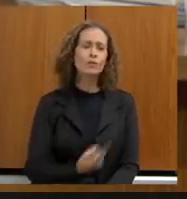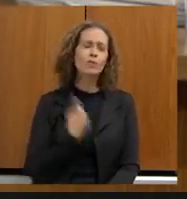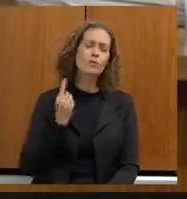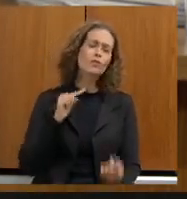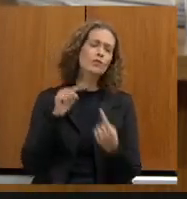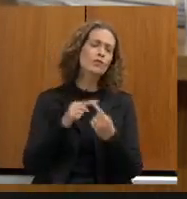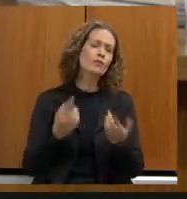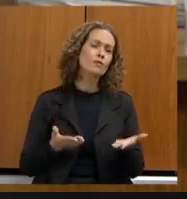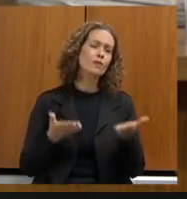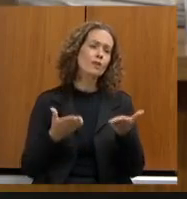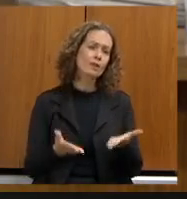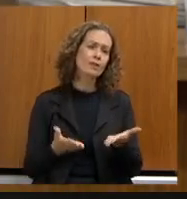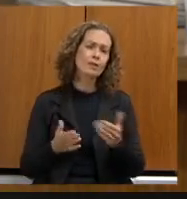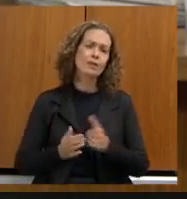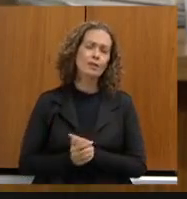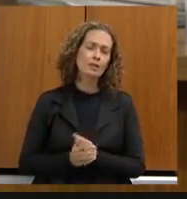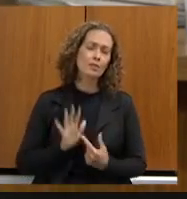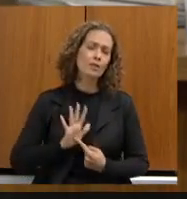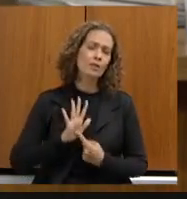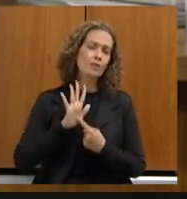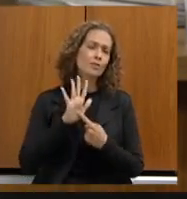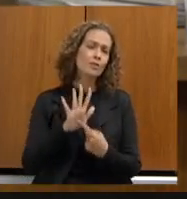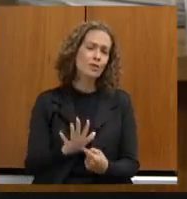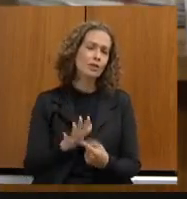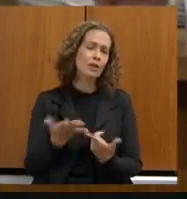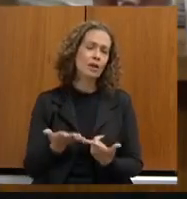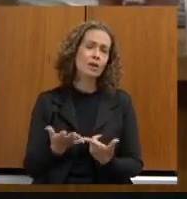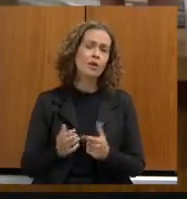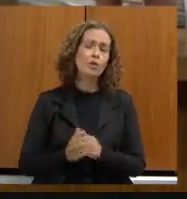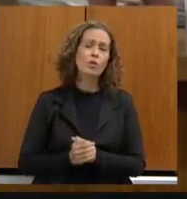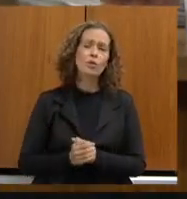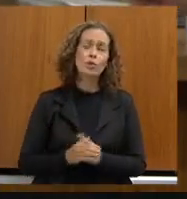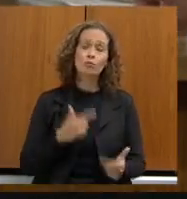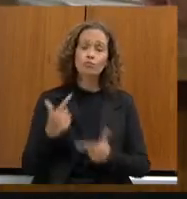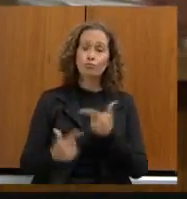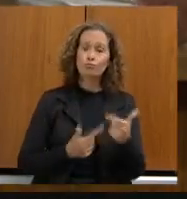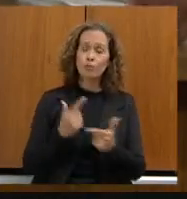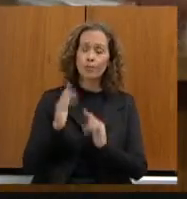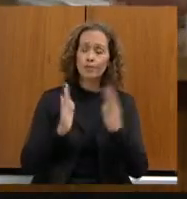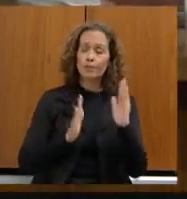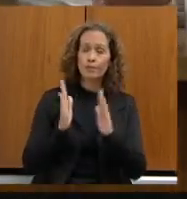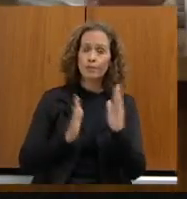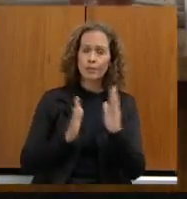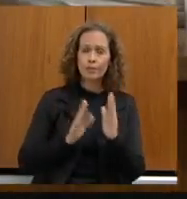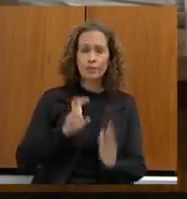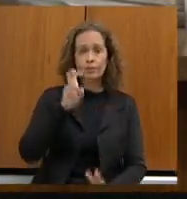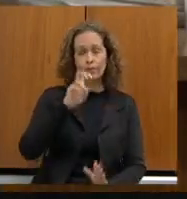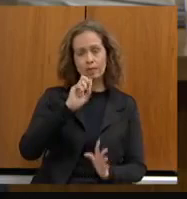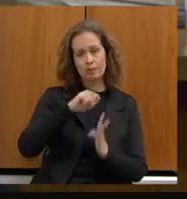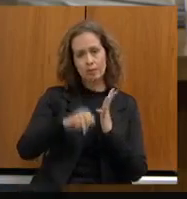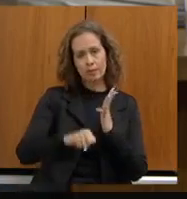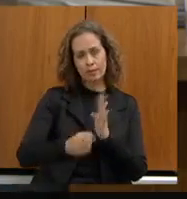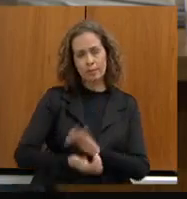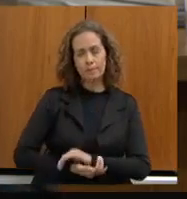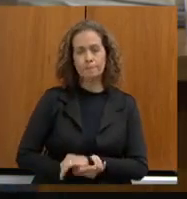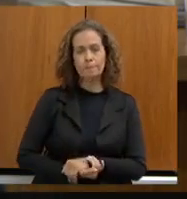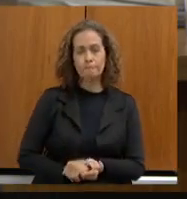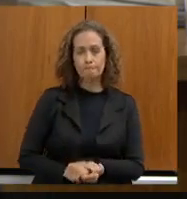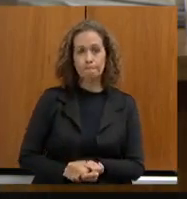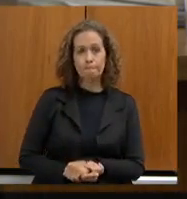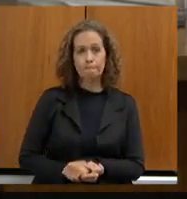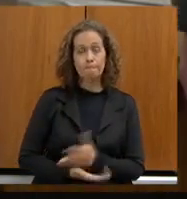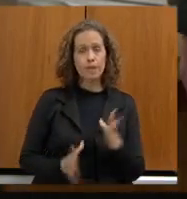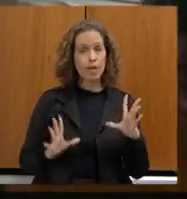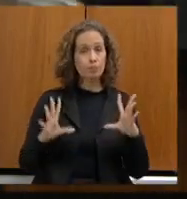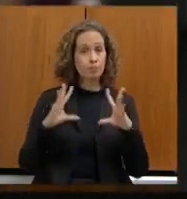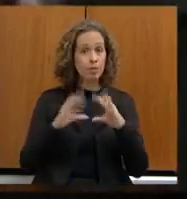essa porque para mostrar efetivamente o trabalho tem sido prestado durante a circuito tempo foi o começo Oi e eu